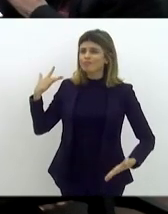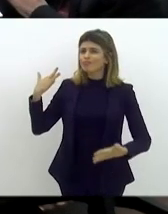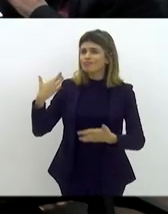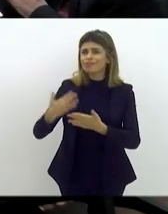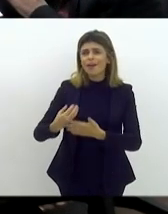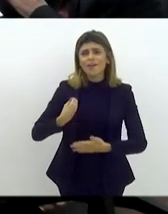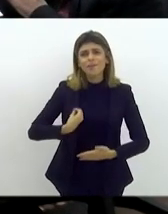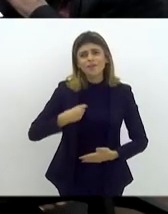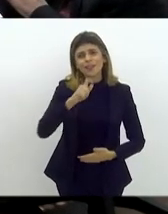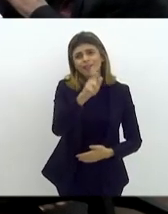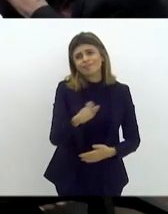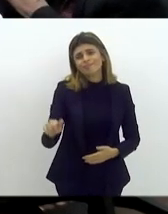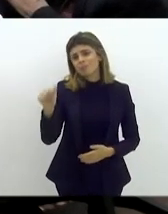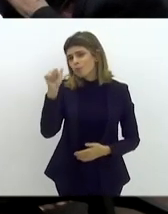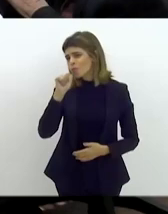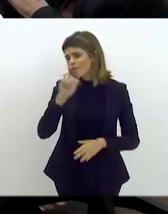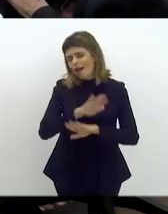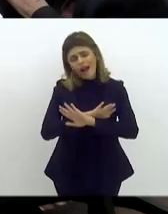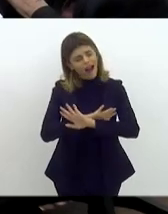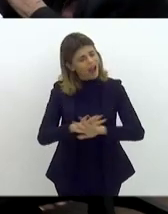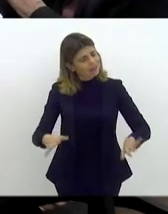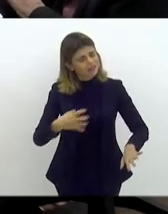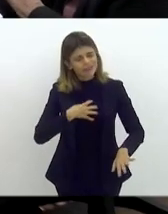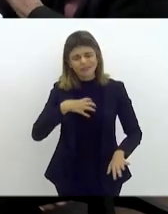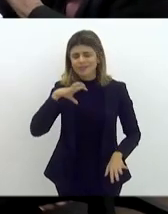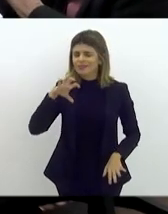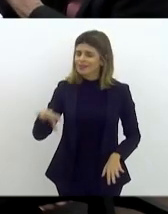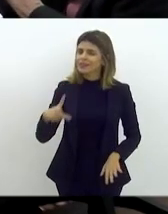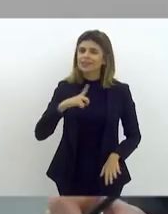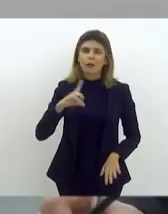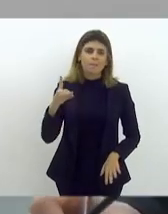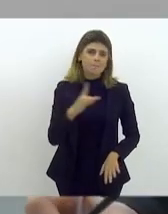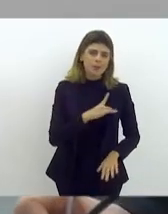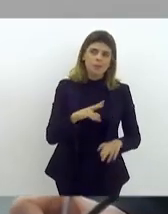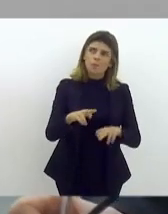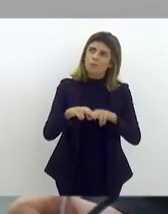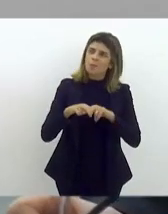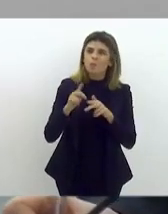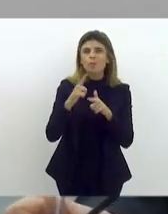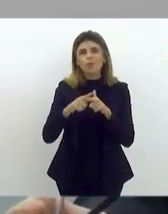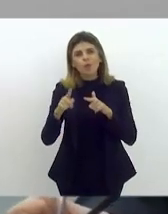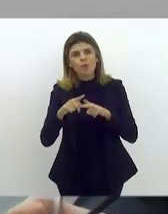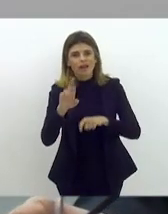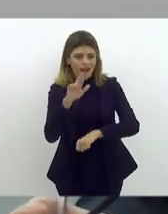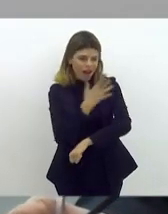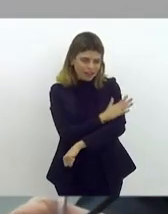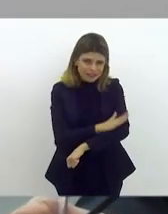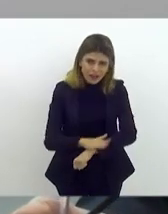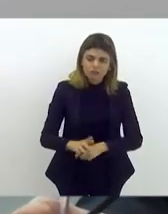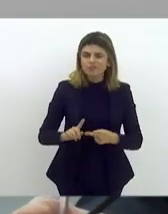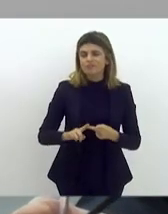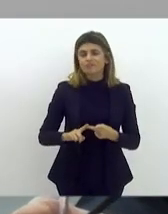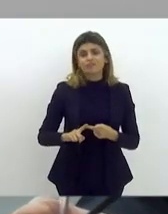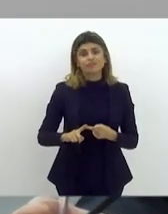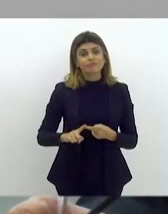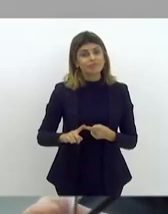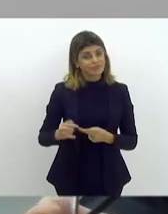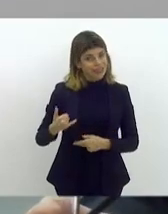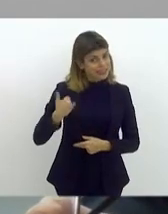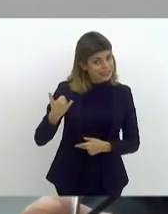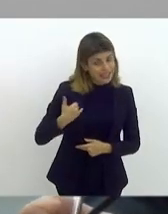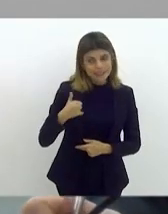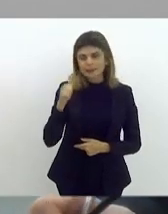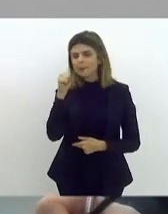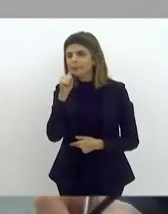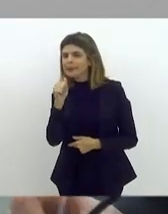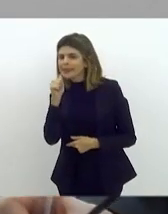é de um modo geral com recorte é racial um recorte de idade enfim é tanto as